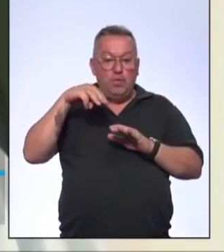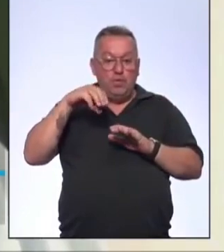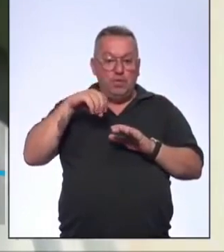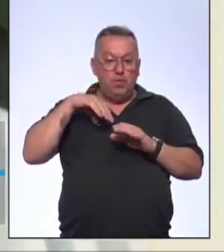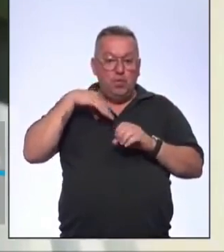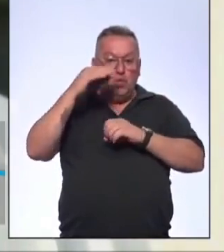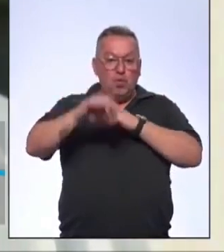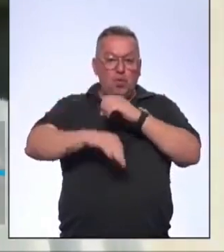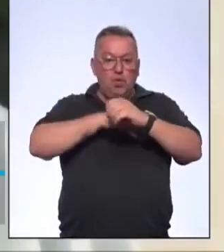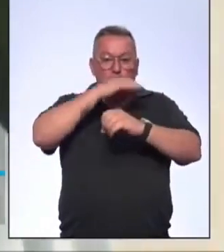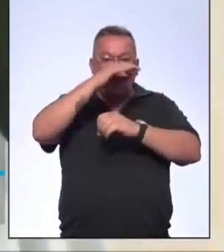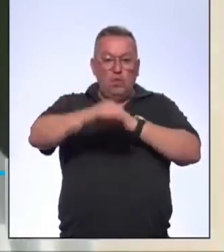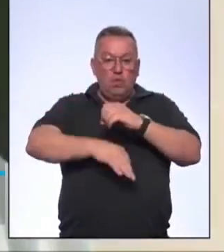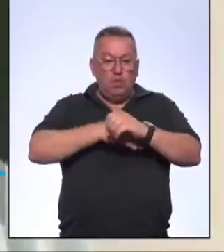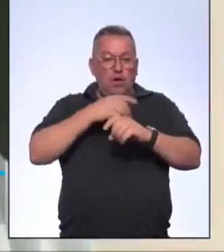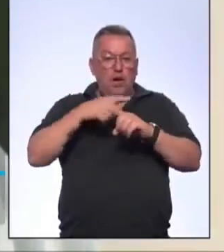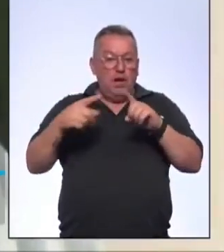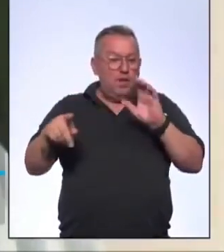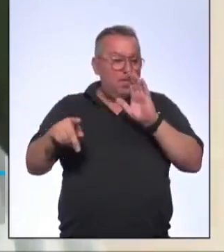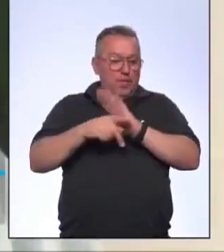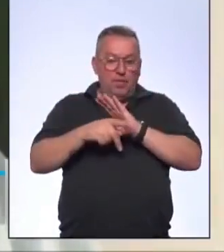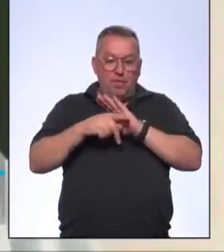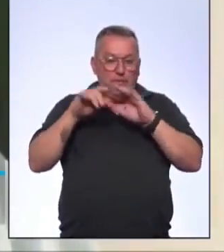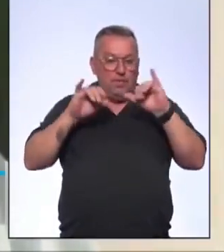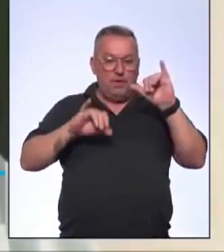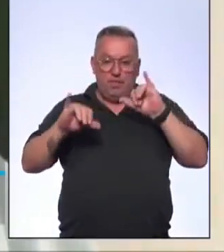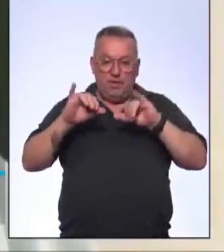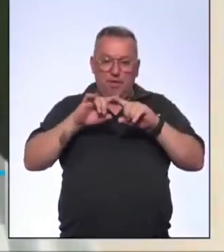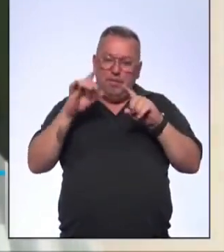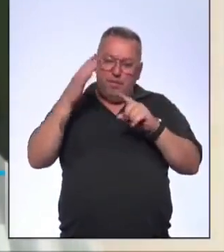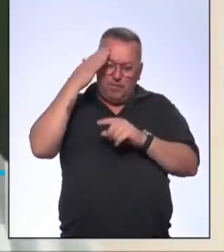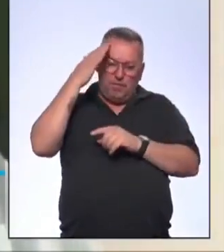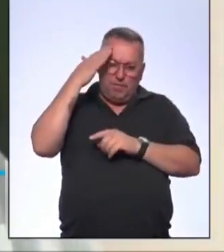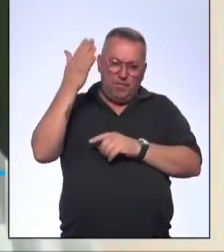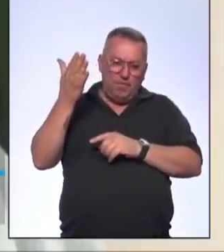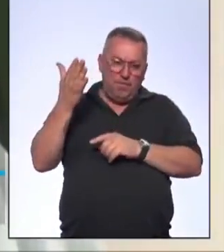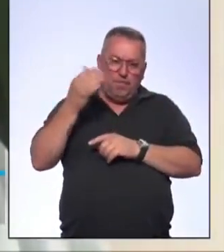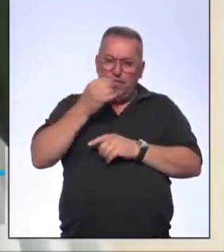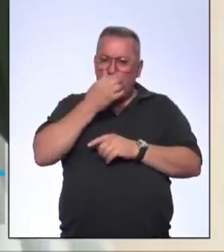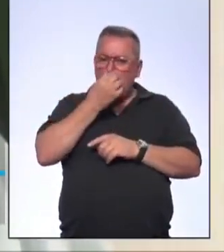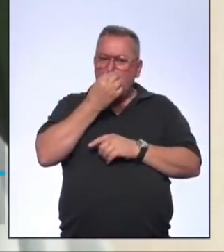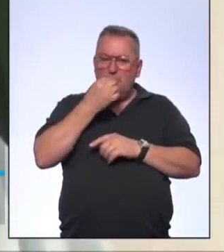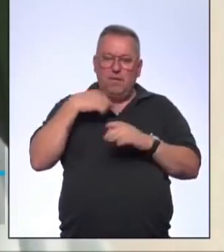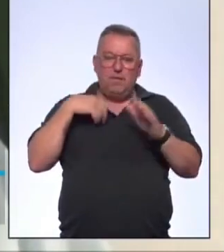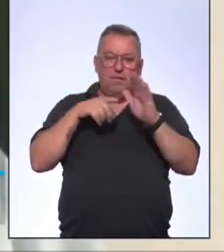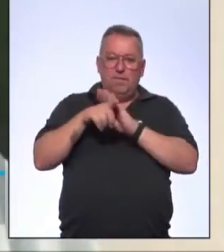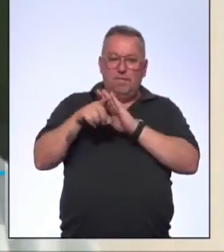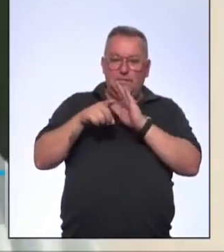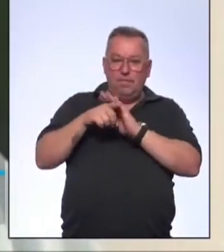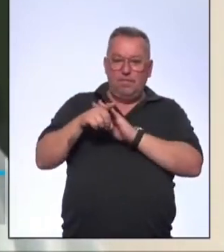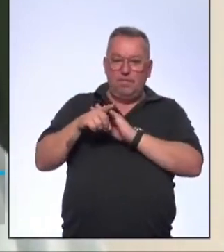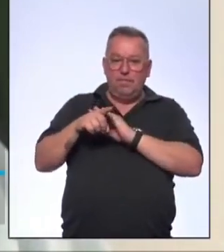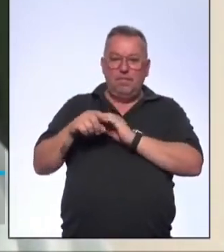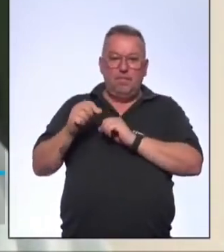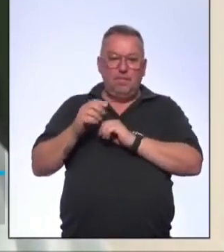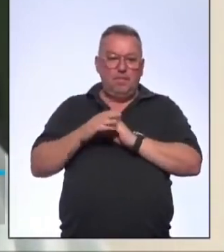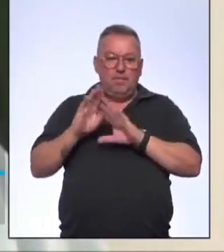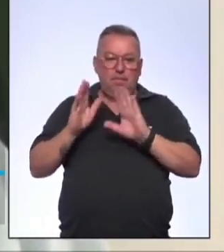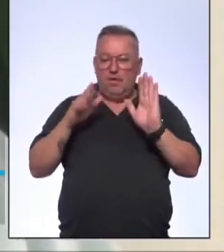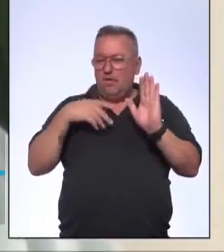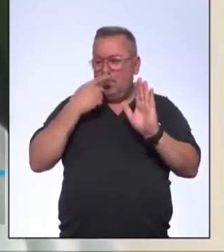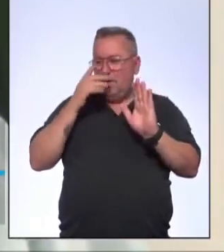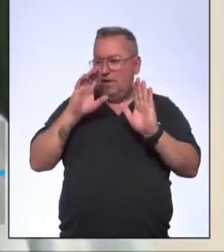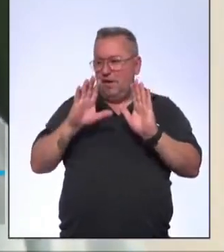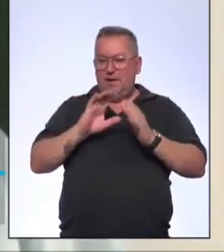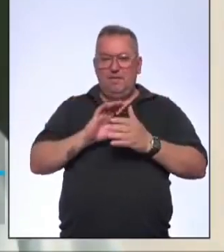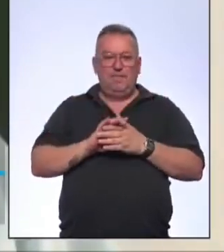né? E tudo no universo tem átomo, né? Tudo bem, aí o pessoal já deve ter, ó, sempre tem aqueles casos que perguntam da matéria escura, tudo bem, não estou falando dela,